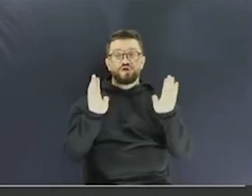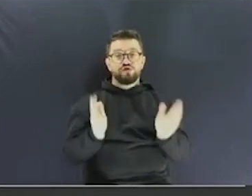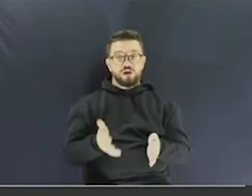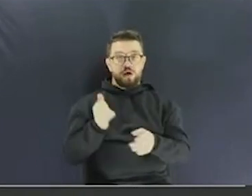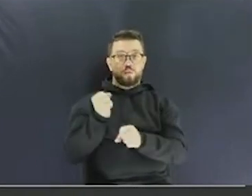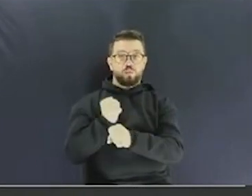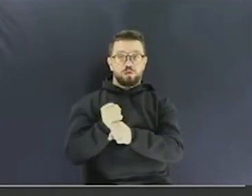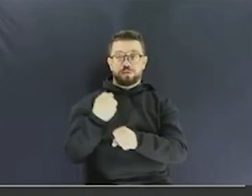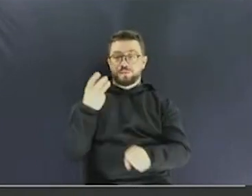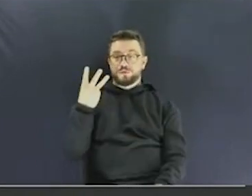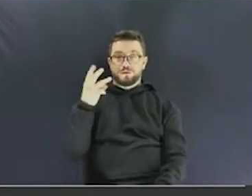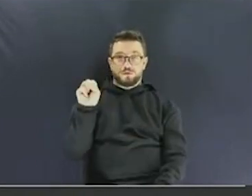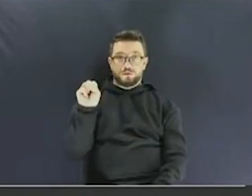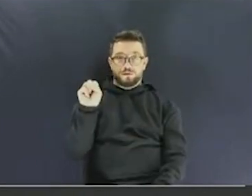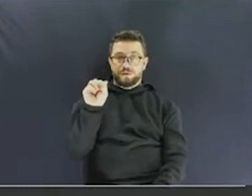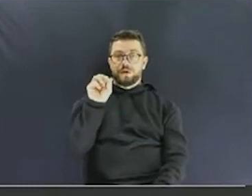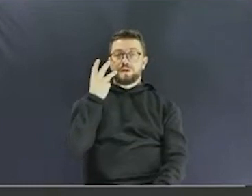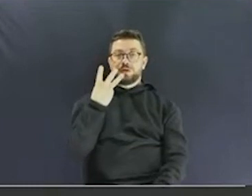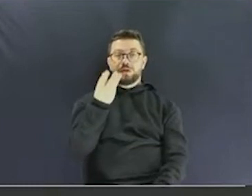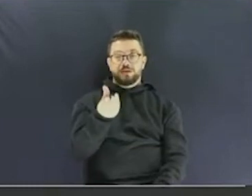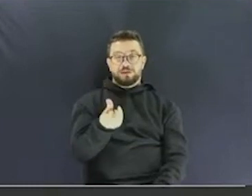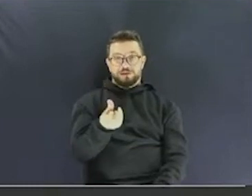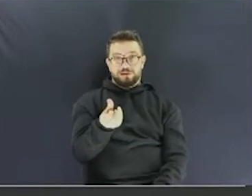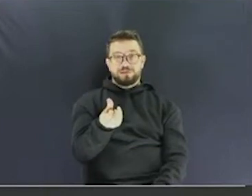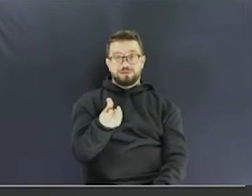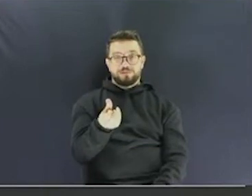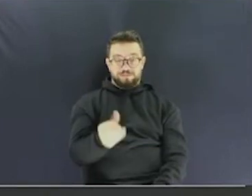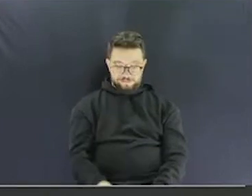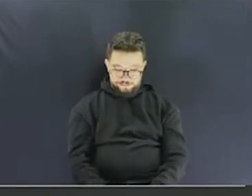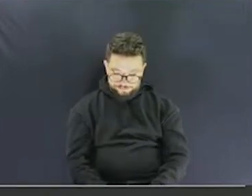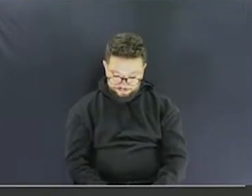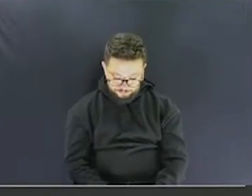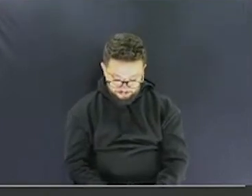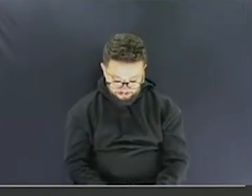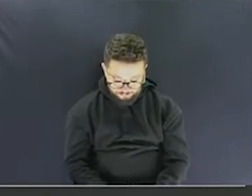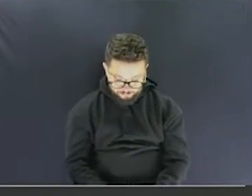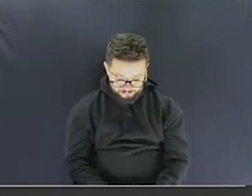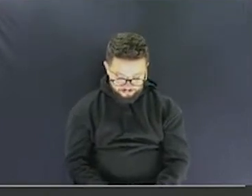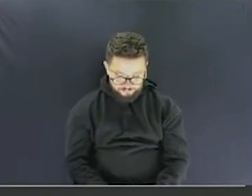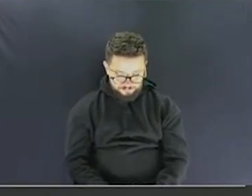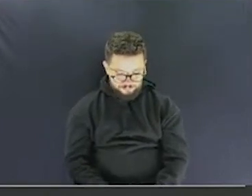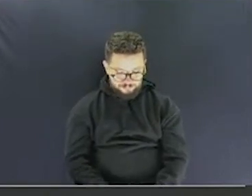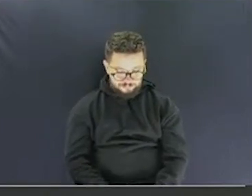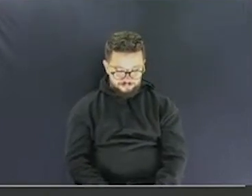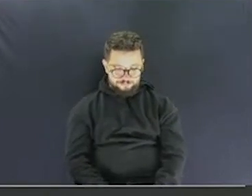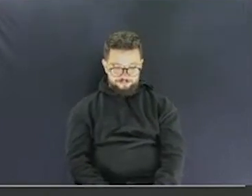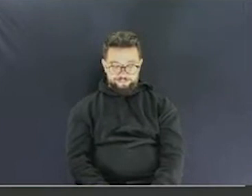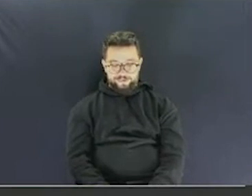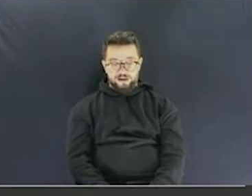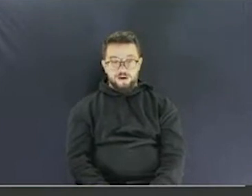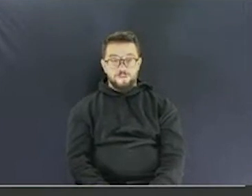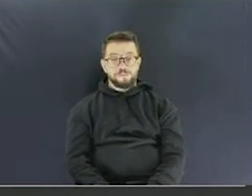entrega aí do bairro Novo da Caximba, a gente deve se aproximar bastante da meta. Implantar 100% o projeto de atendimento